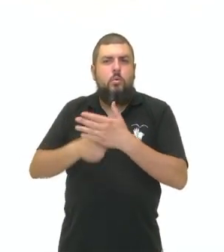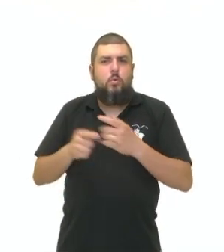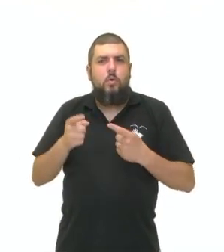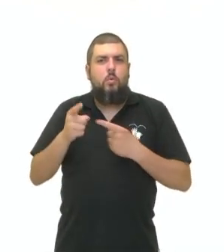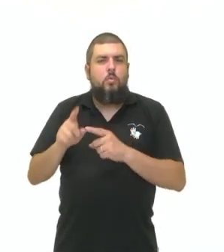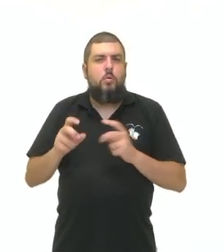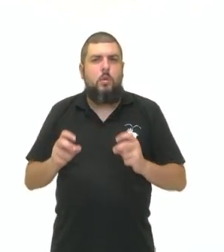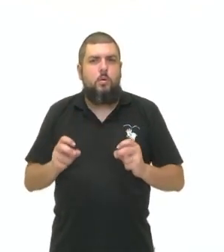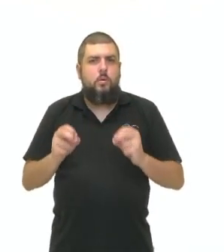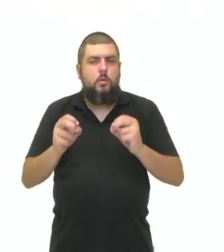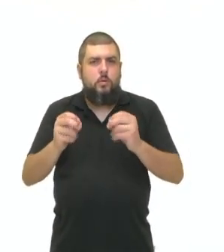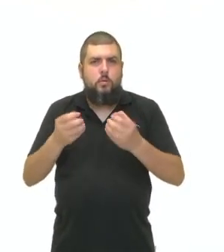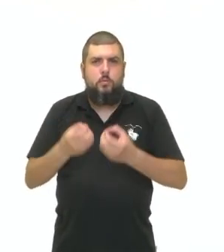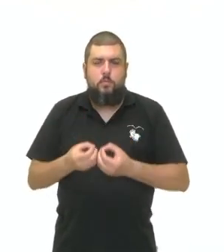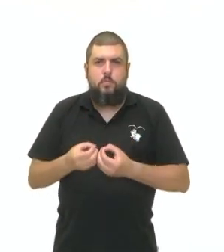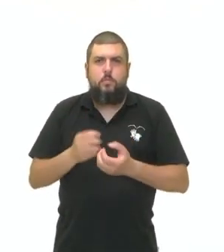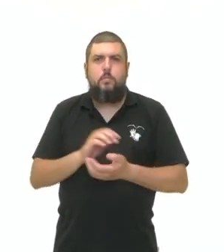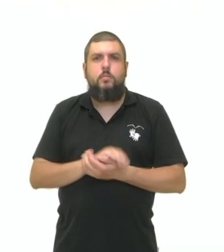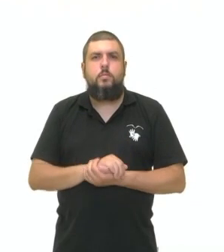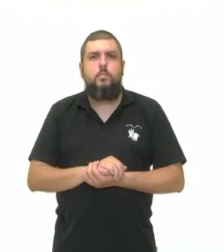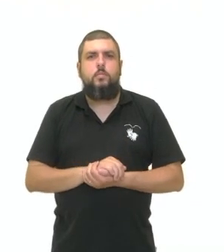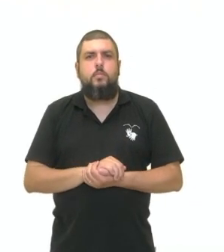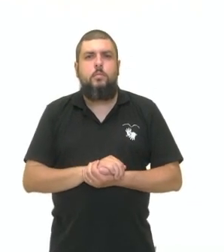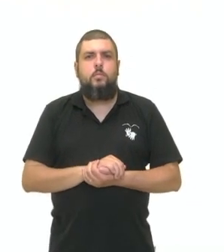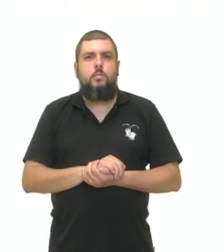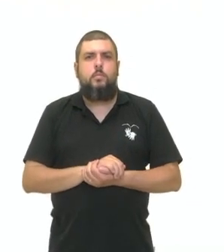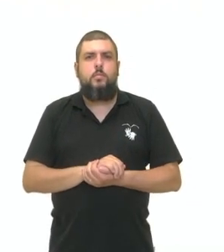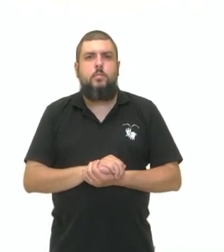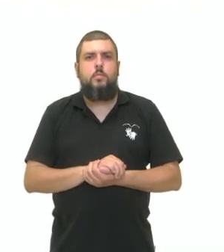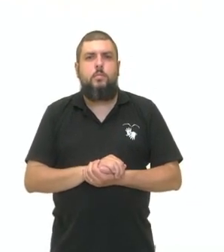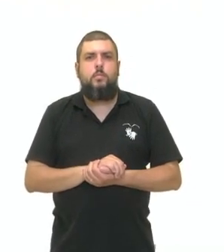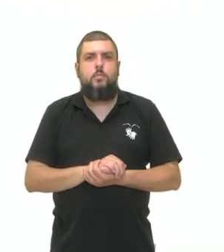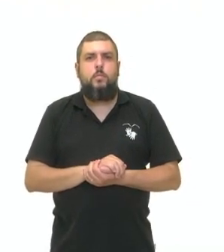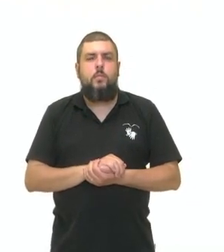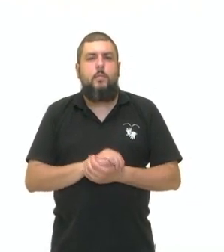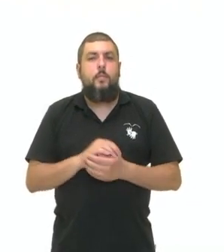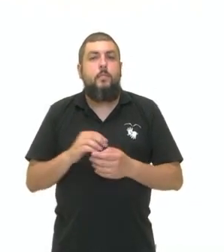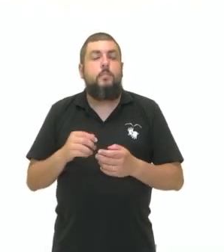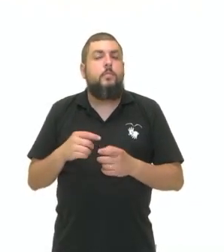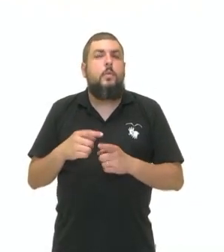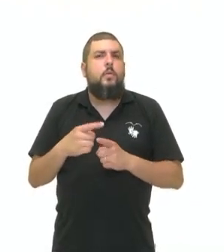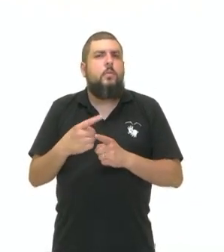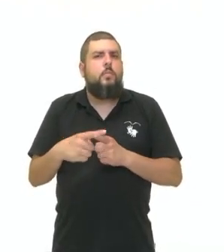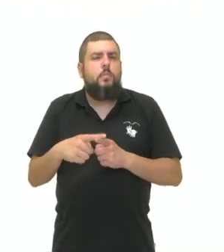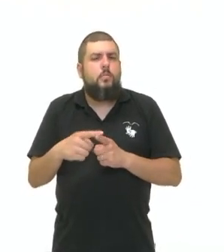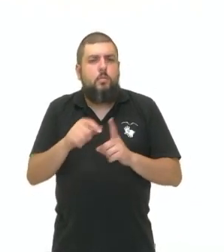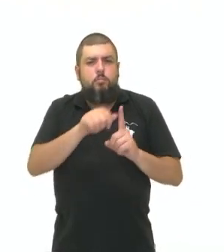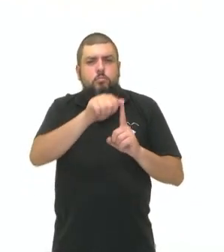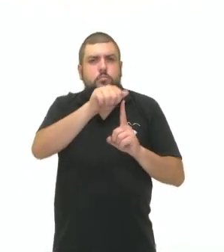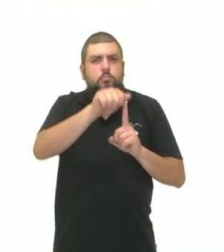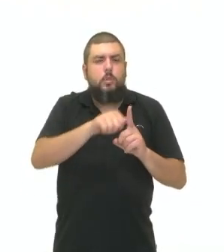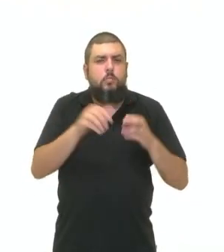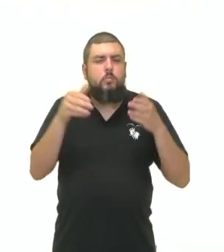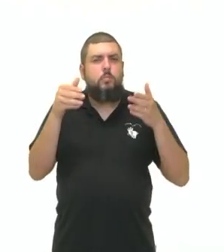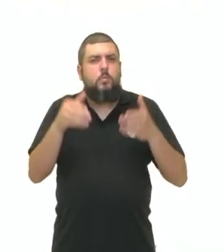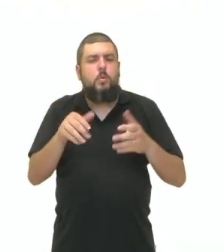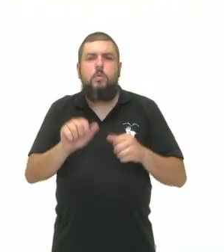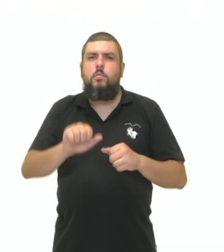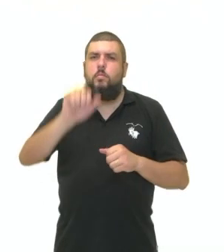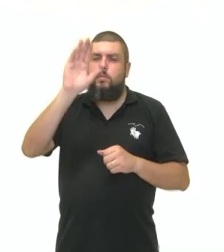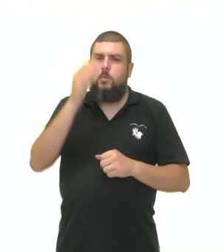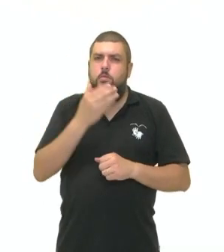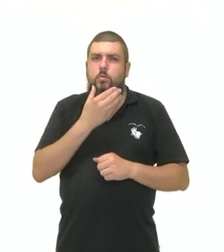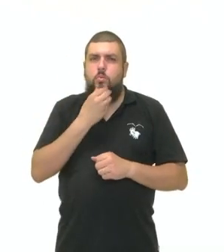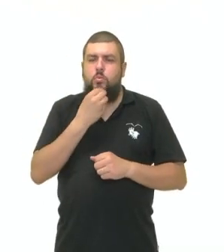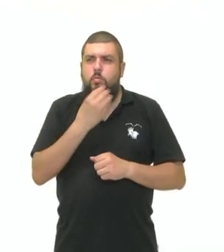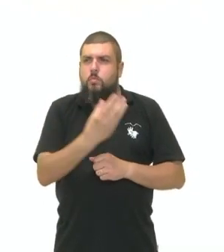mês mundial de combate ao câncer de próstata? Porque ele é o tipo mais comum entre os homens. E a causa da morte chega